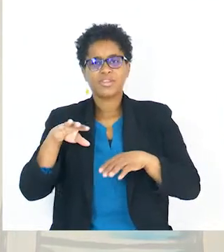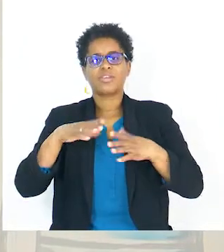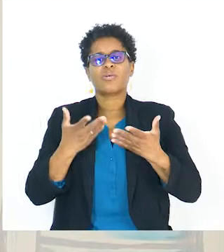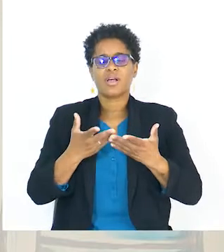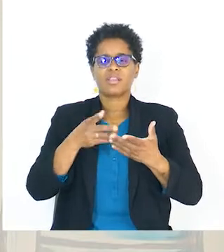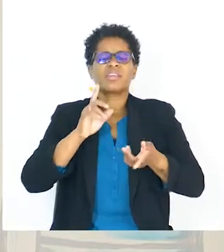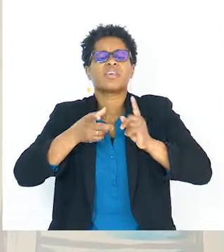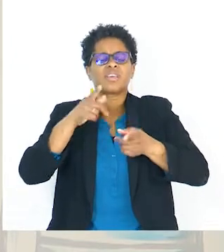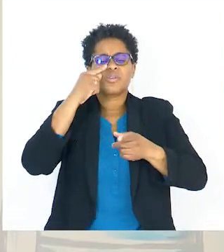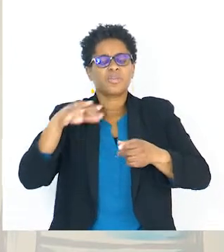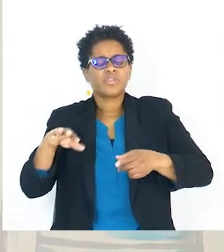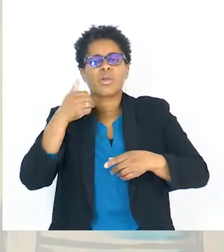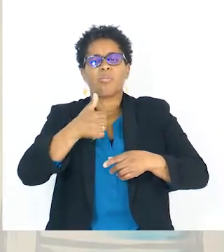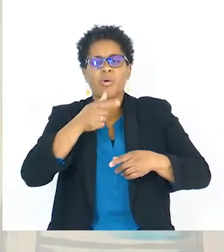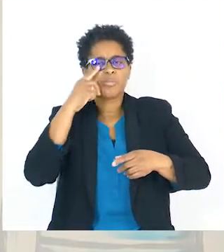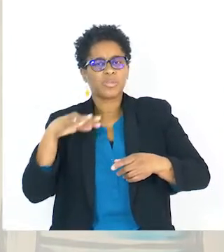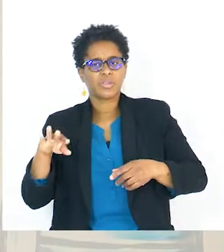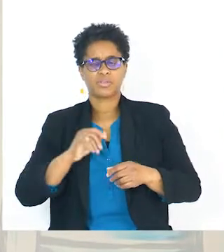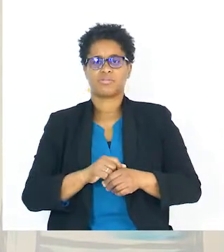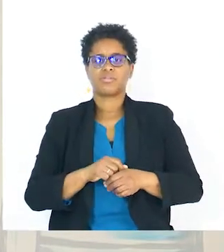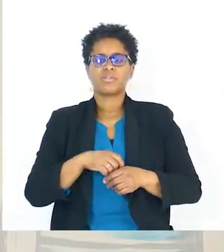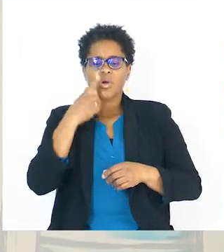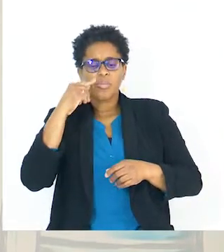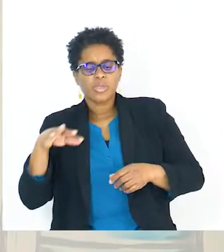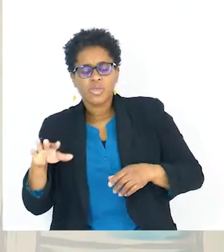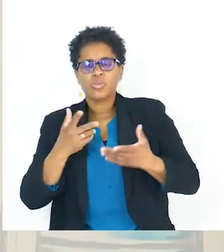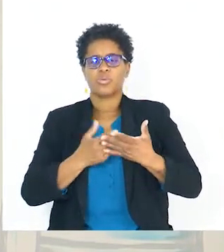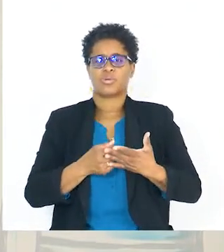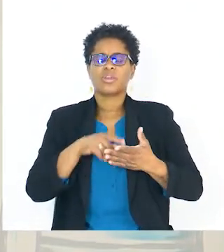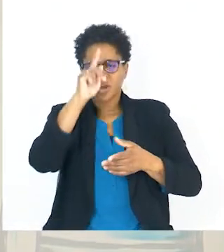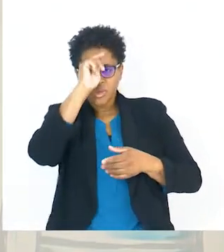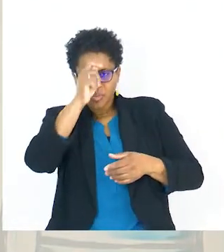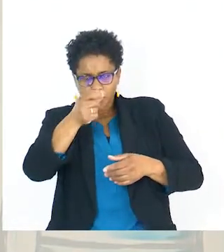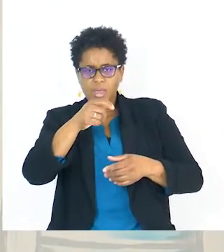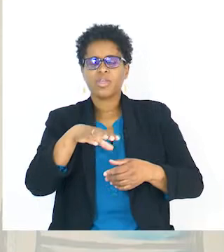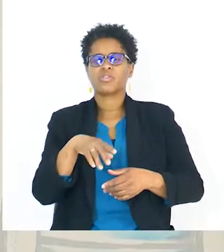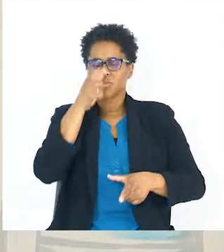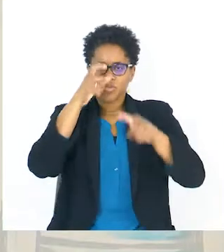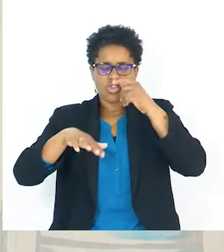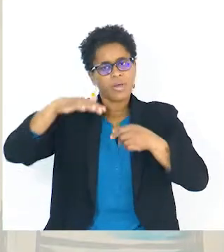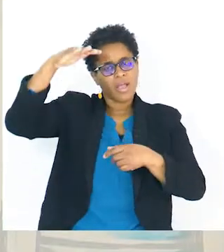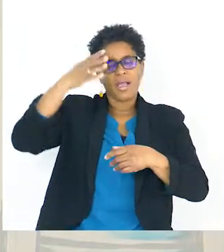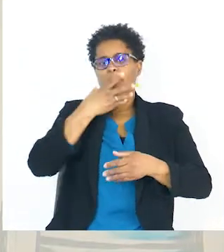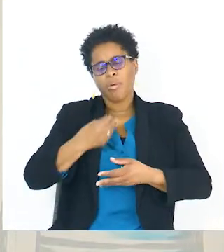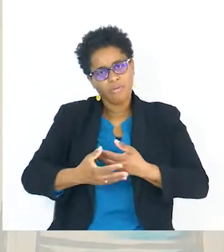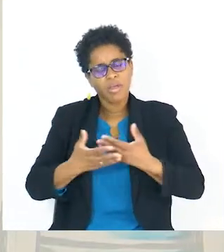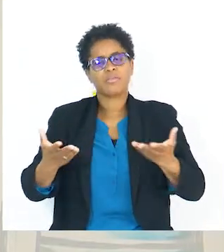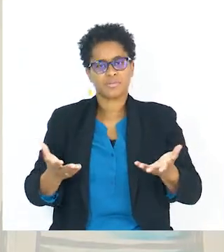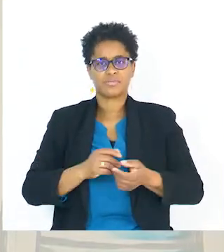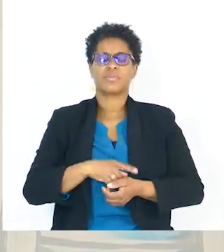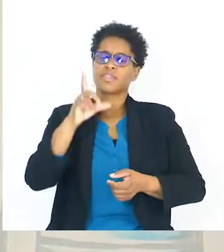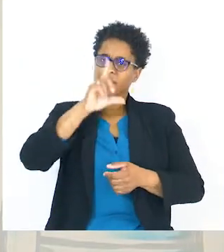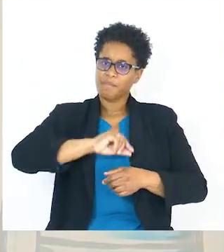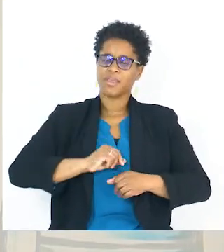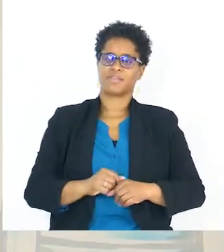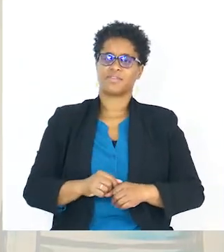é qual? Que tipo de menino que é o bom menino? É aquele menino que respeita os mais velhos. Muito bem.